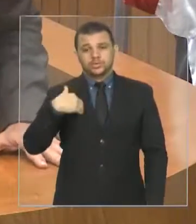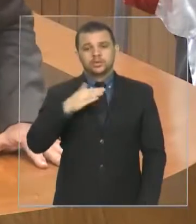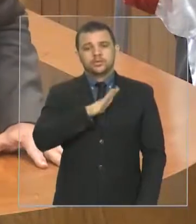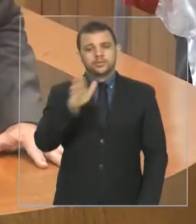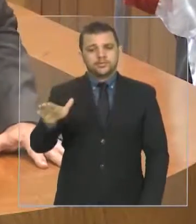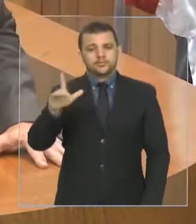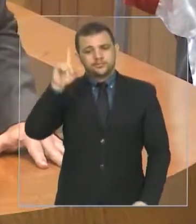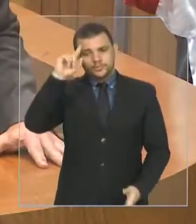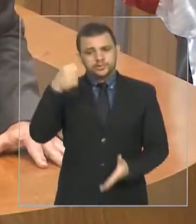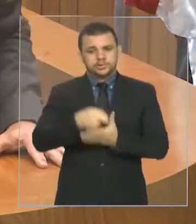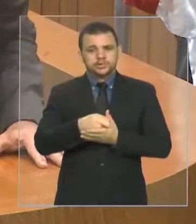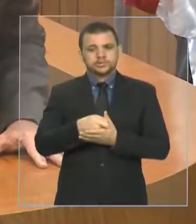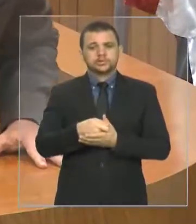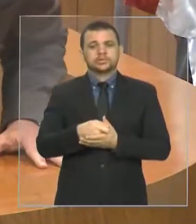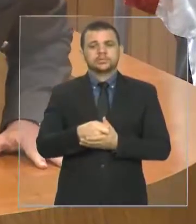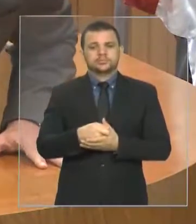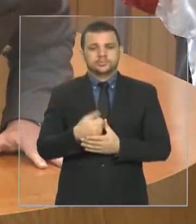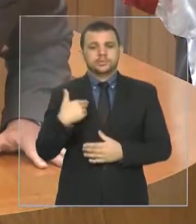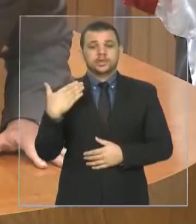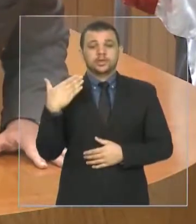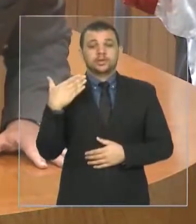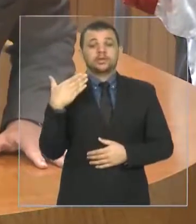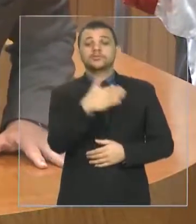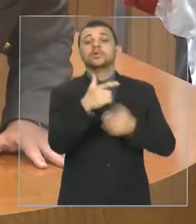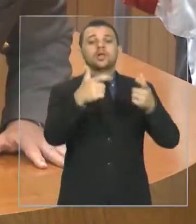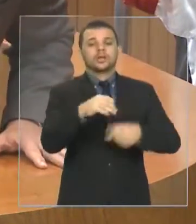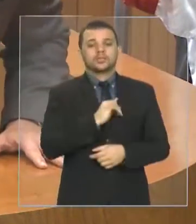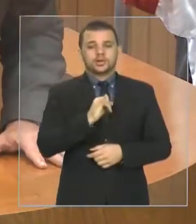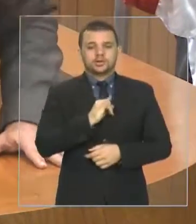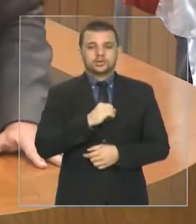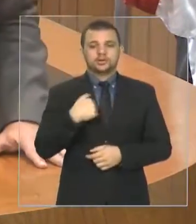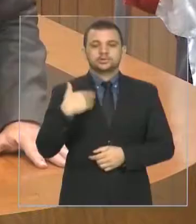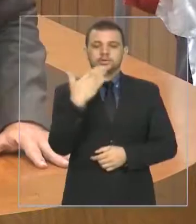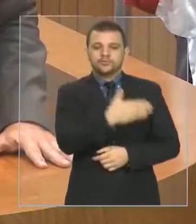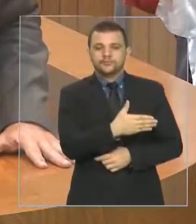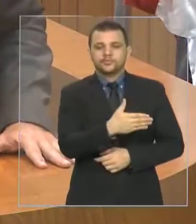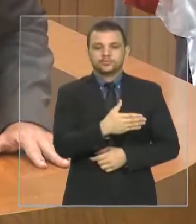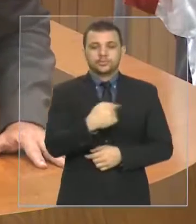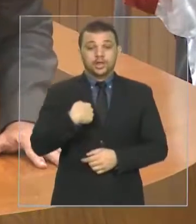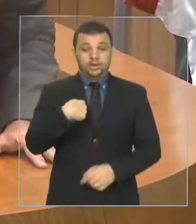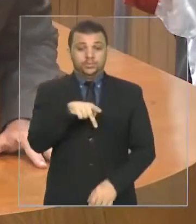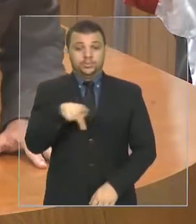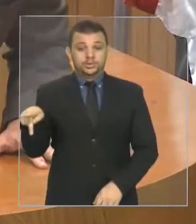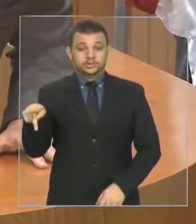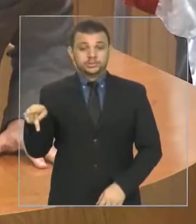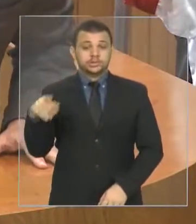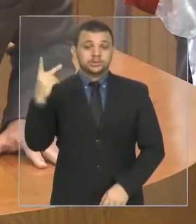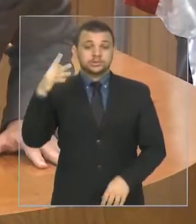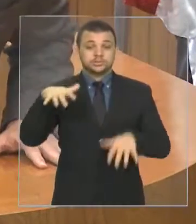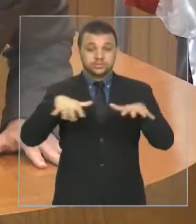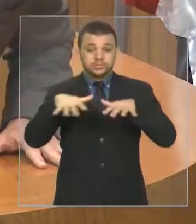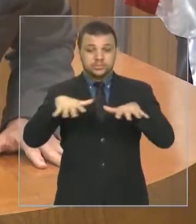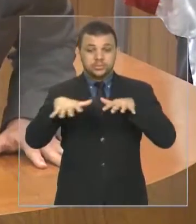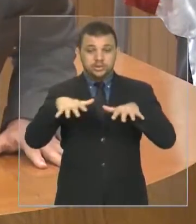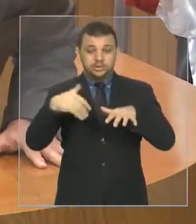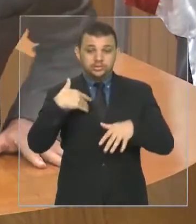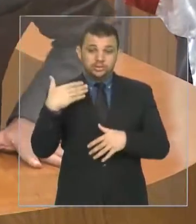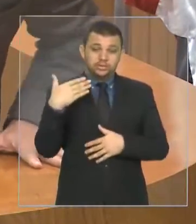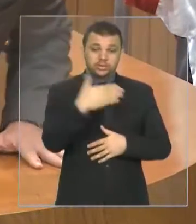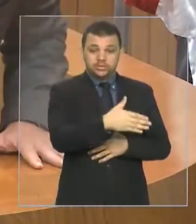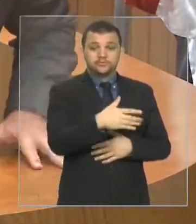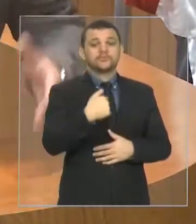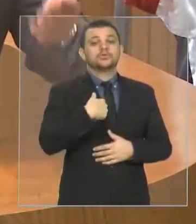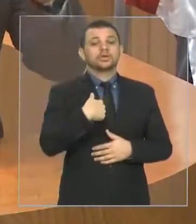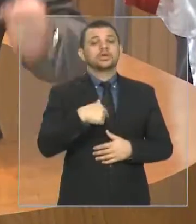Sampaio, no JV Lideral, e eu levei uma garrafada. Eu levei uma garrafada sendo presidente do Sampaio. Eu vou lá para cima com segurança, e o torcedor que